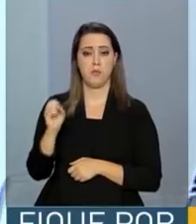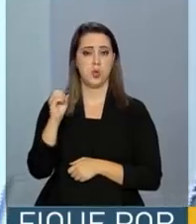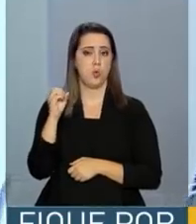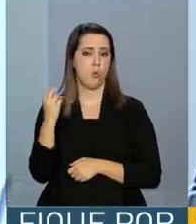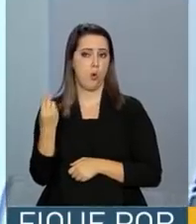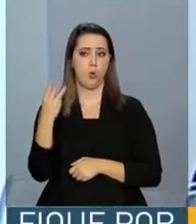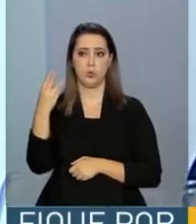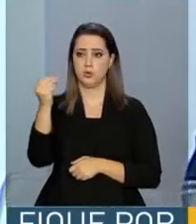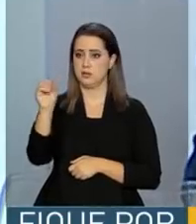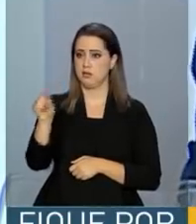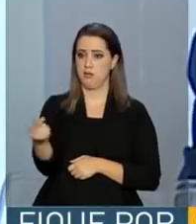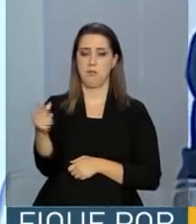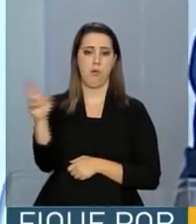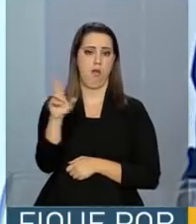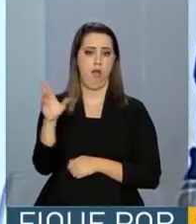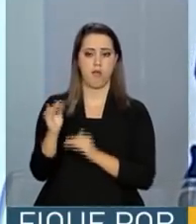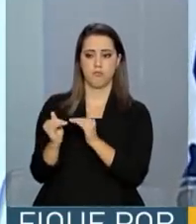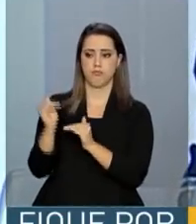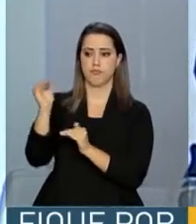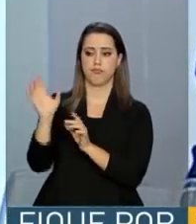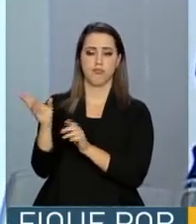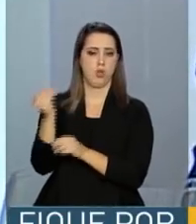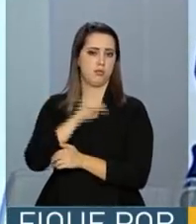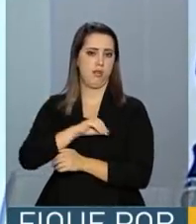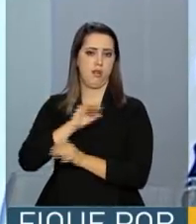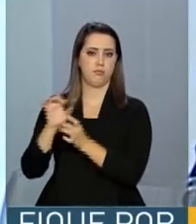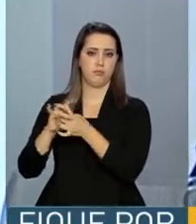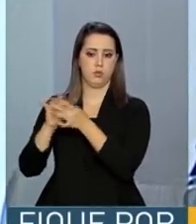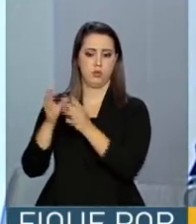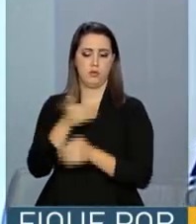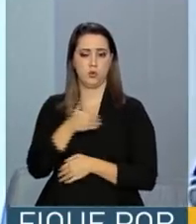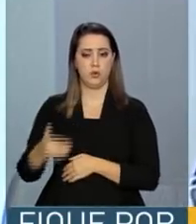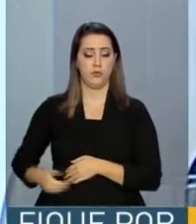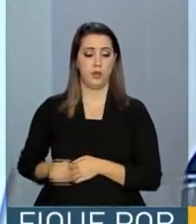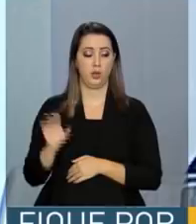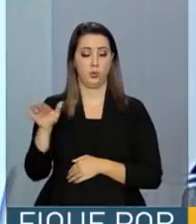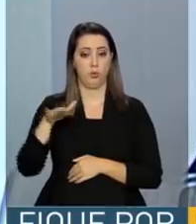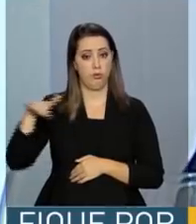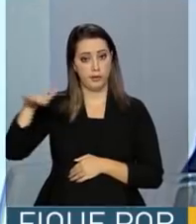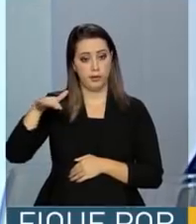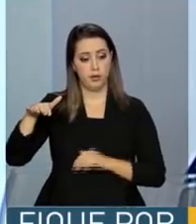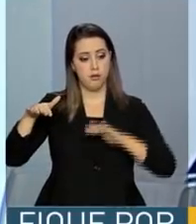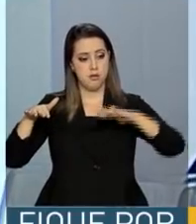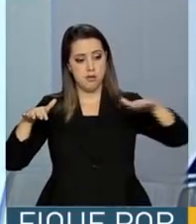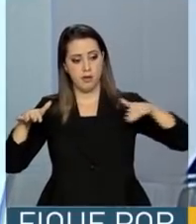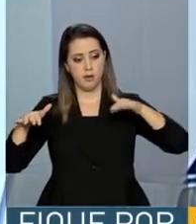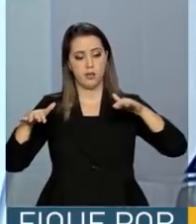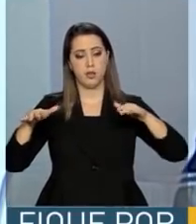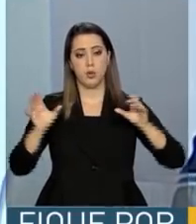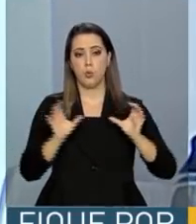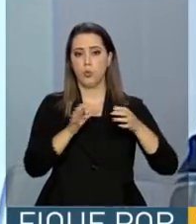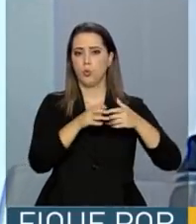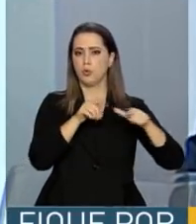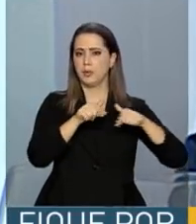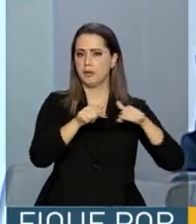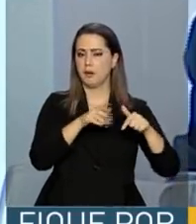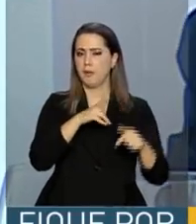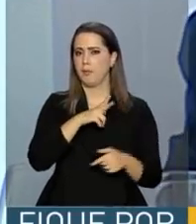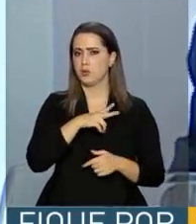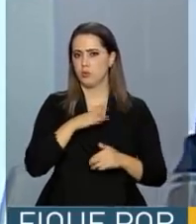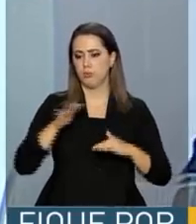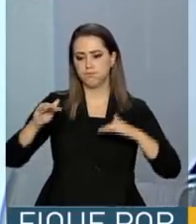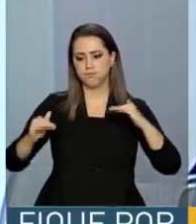30 mil ao servidor da iniciativa privada o teto de aposentadoria para o inss